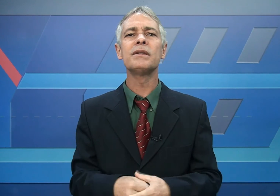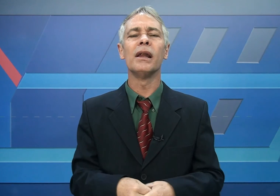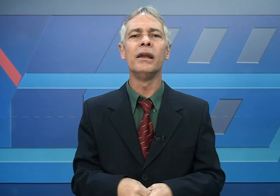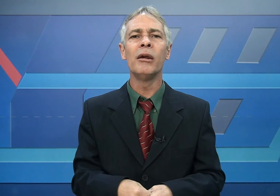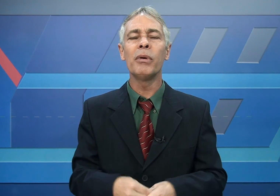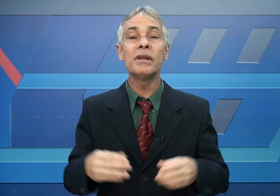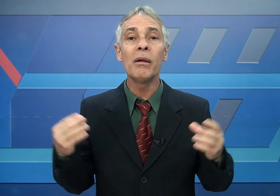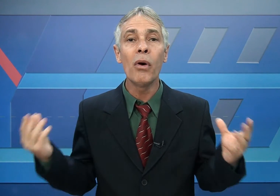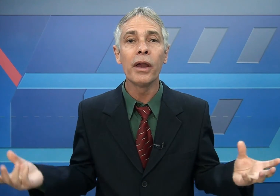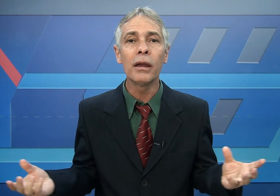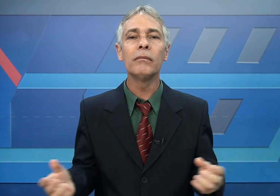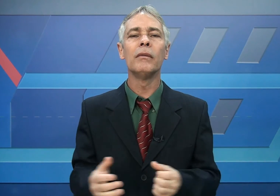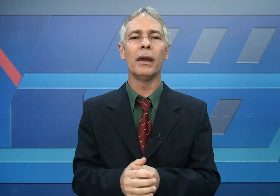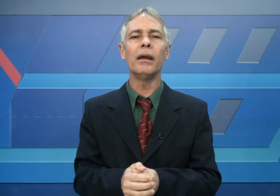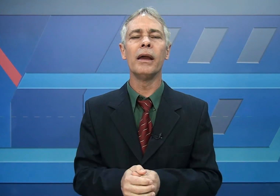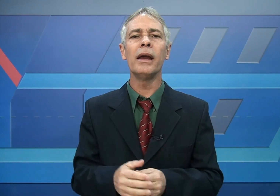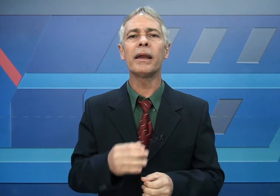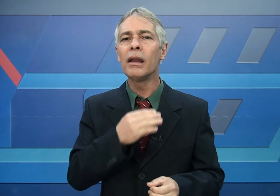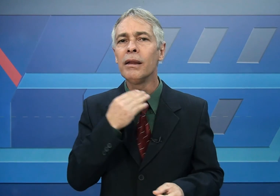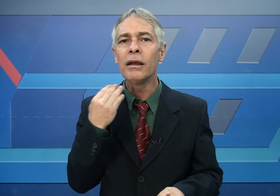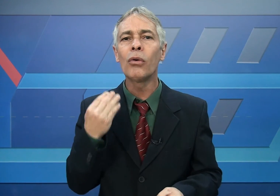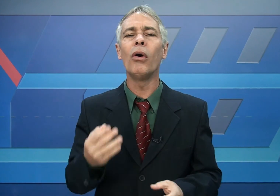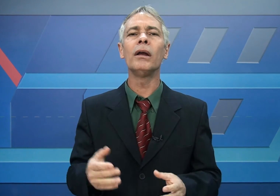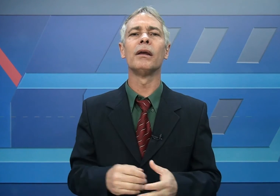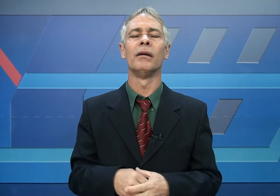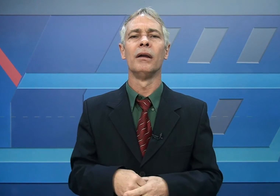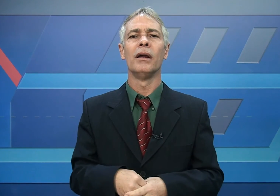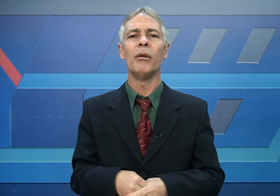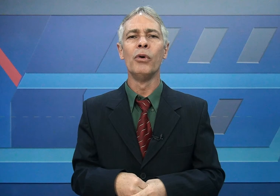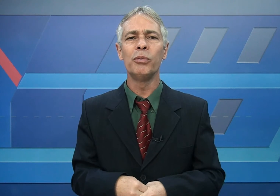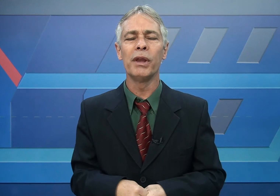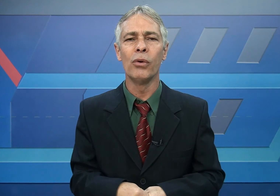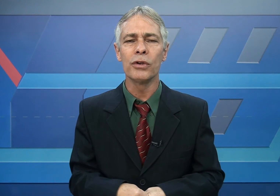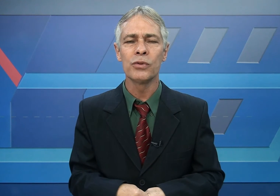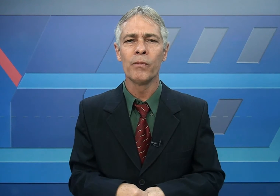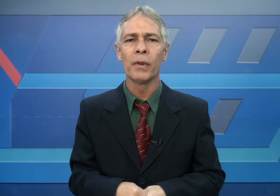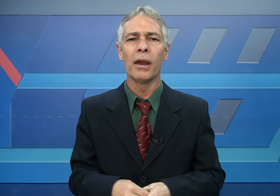afetado com essa linha, pode até morrer, né? Aquela linha corta,